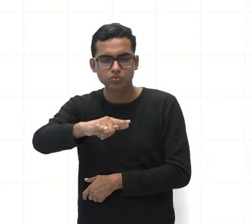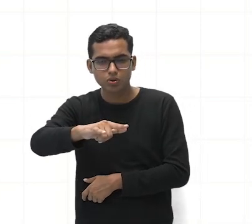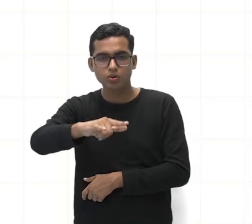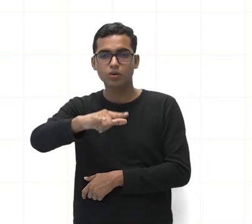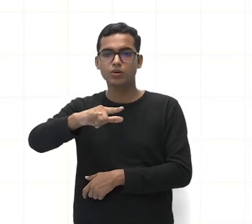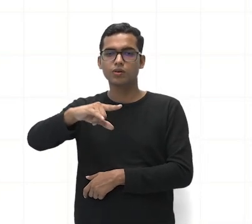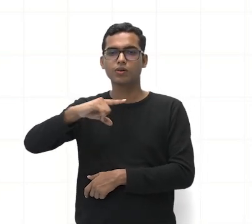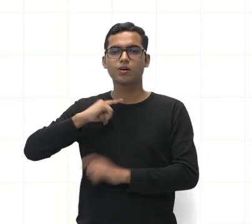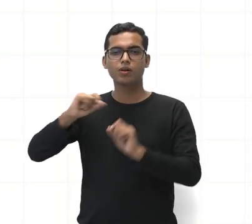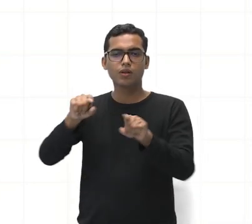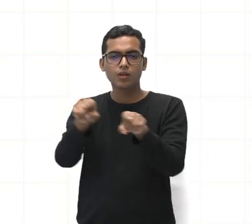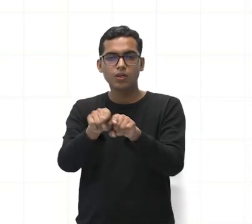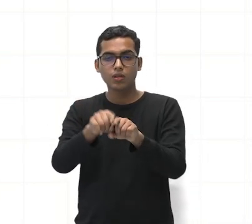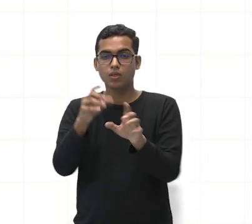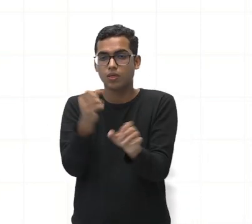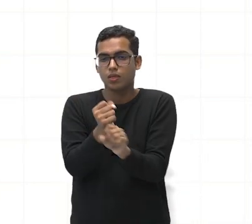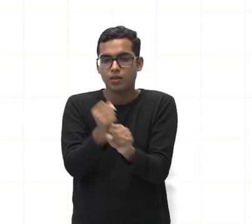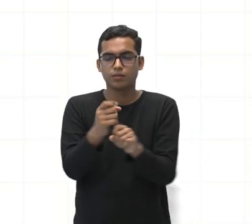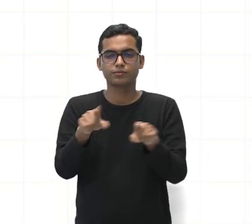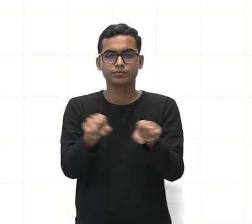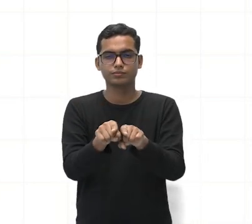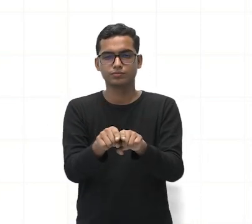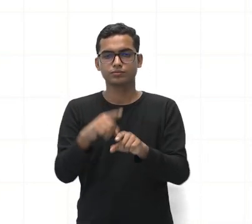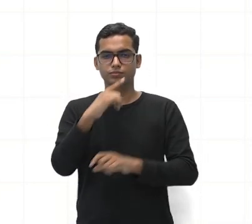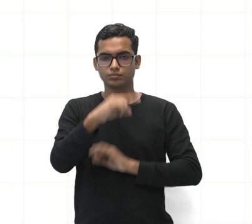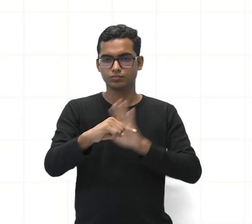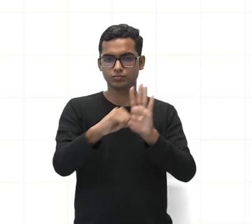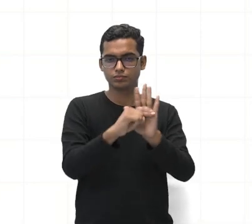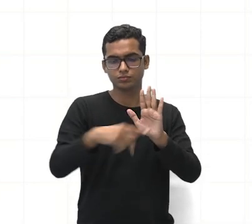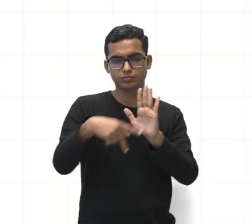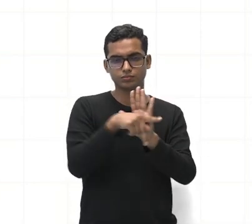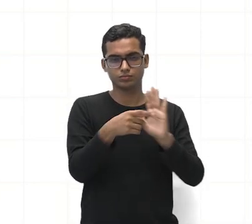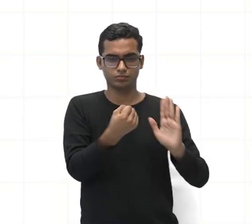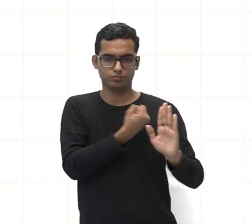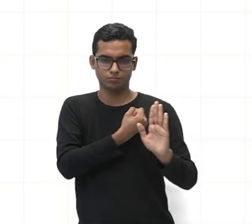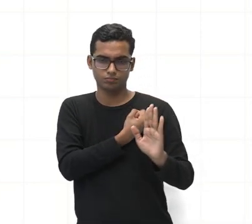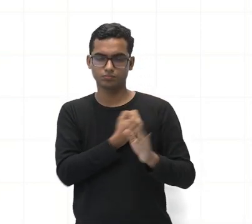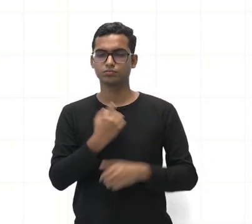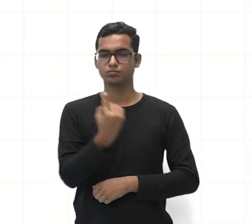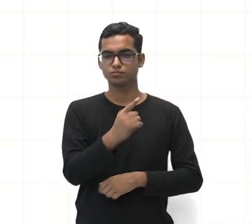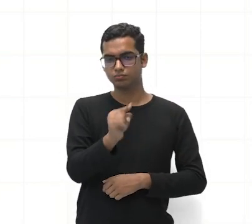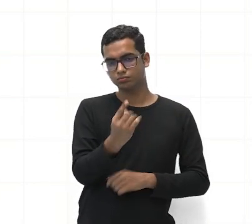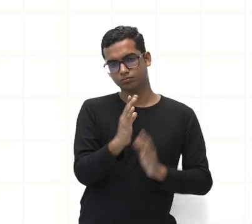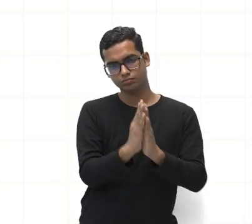a subtração de números decimais é como ajustar a rota da sua nave espacial.